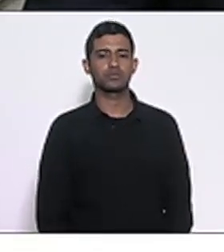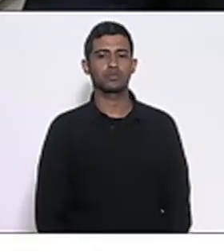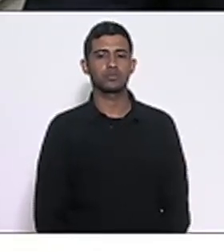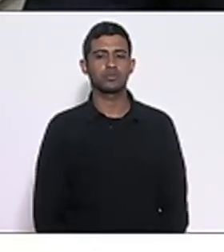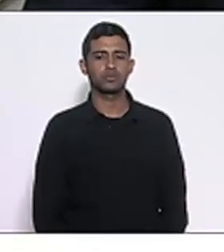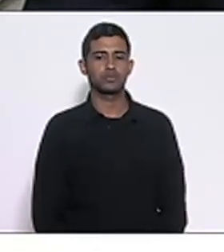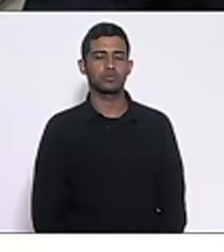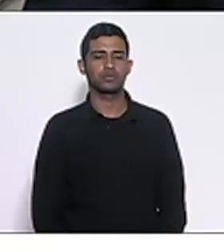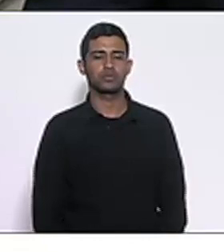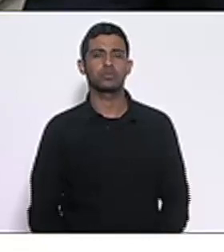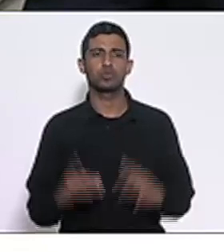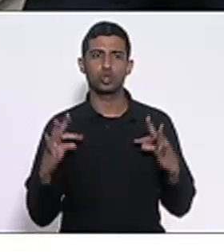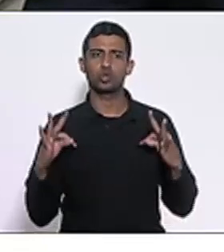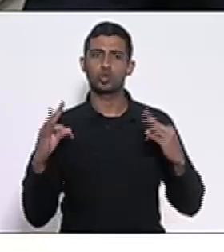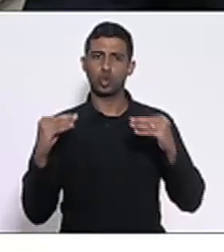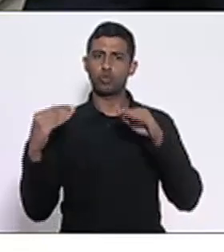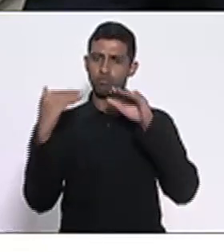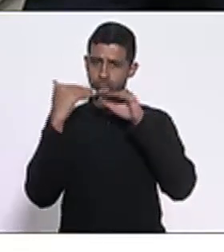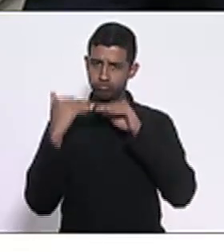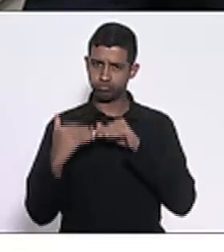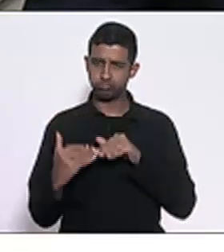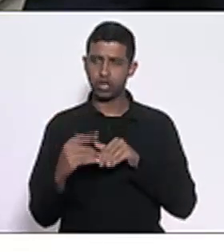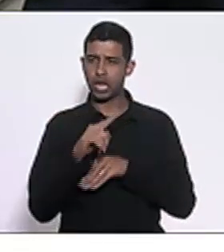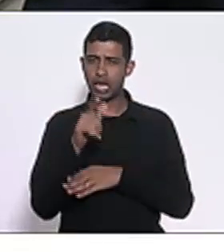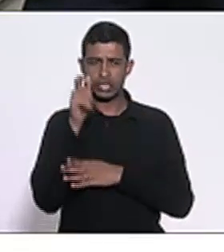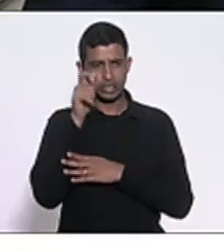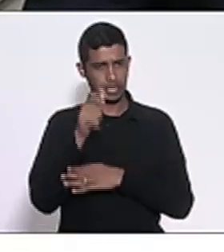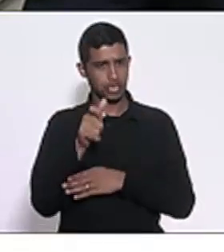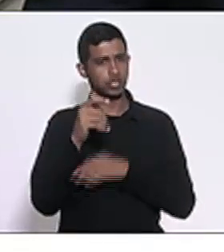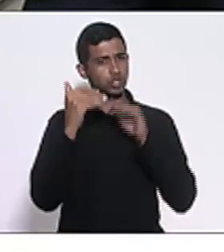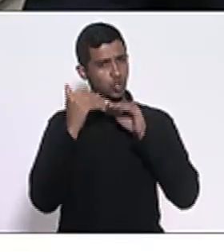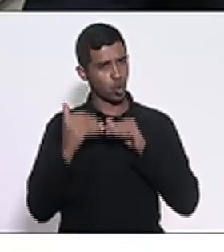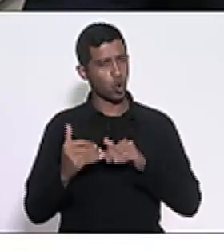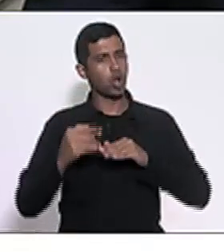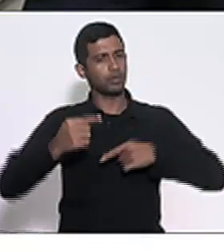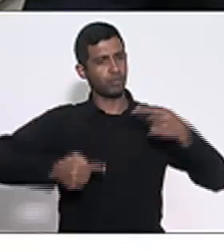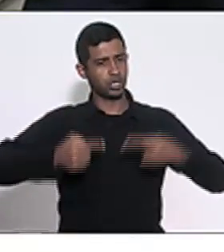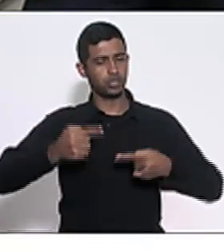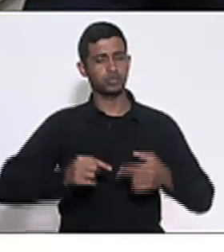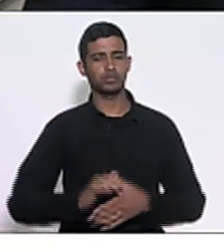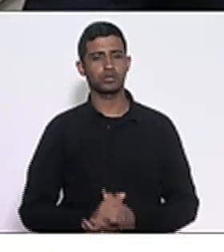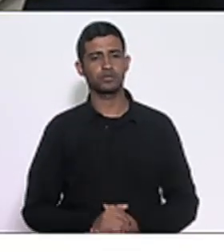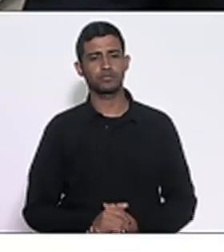Todos concordam, todos que se interessaram concordam com essa política.